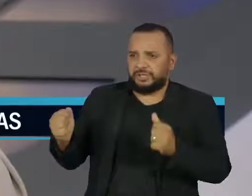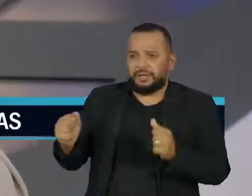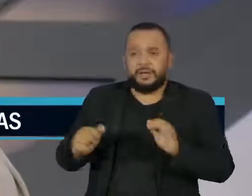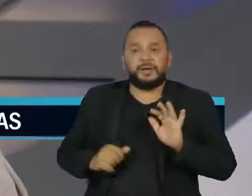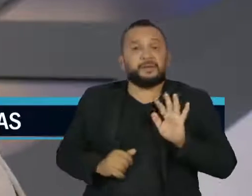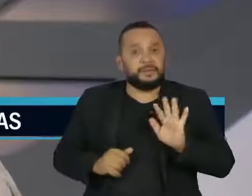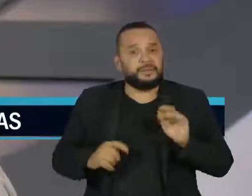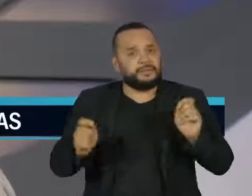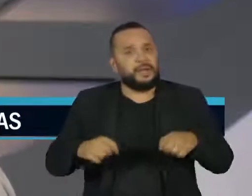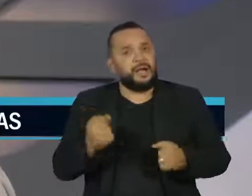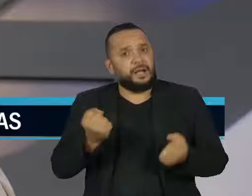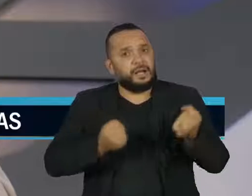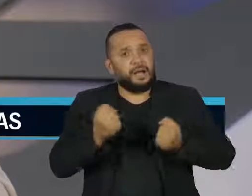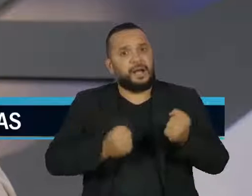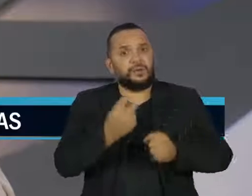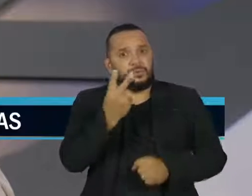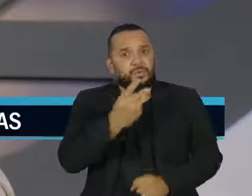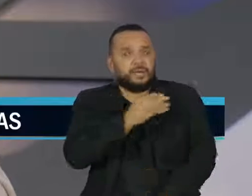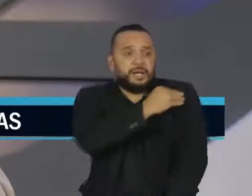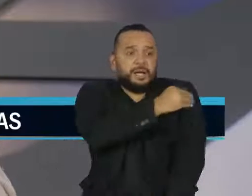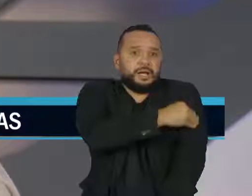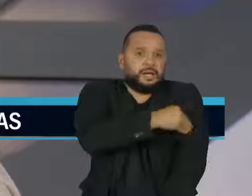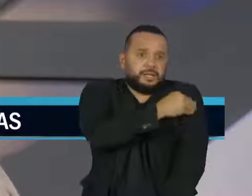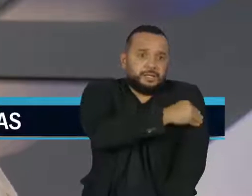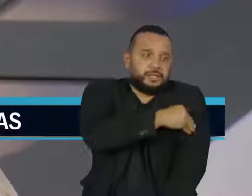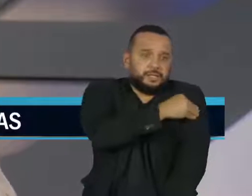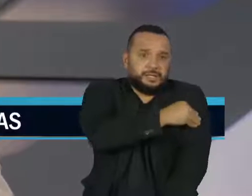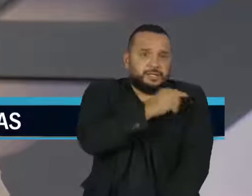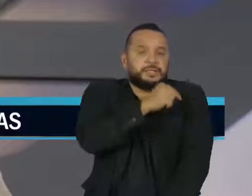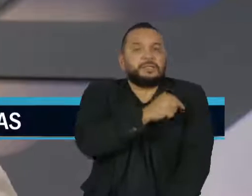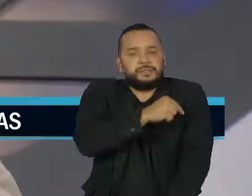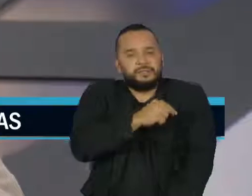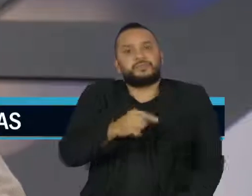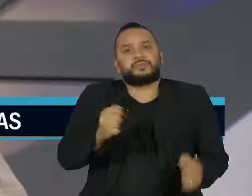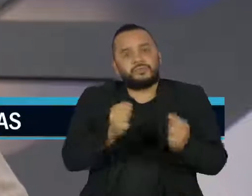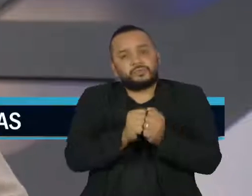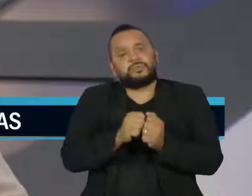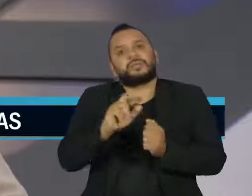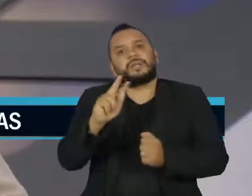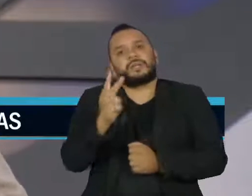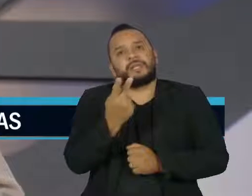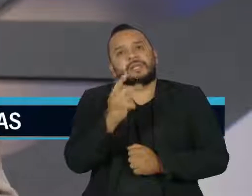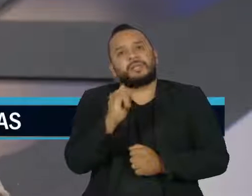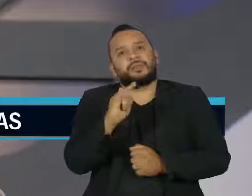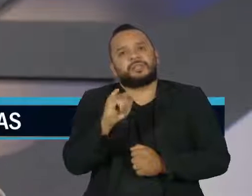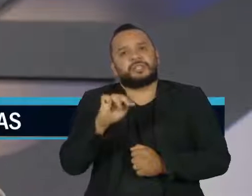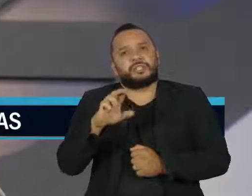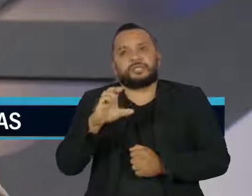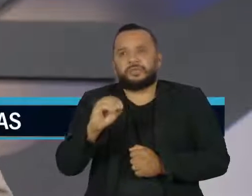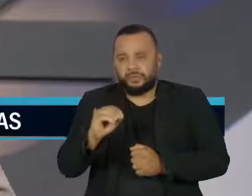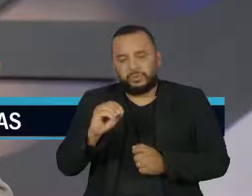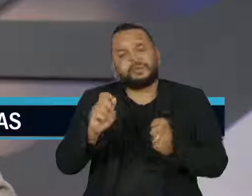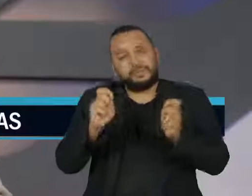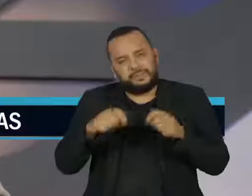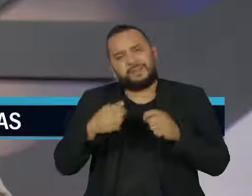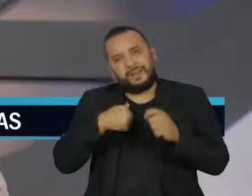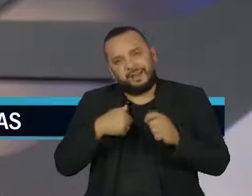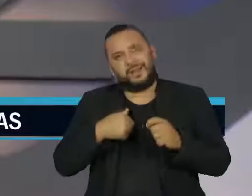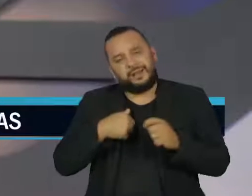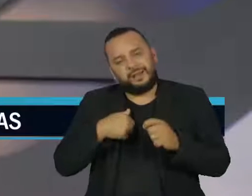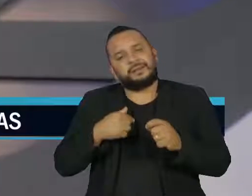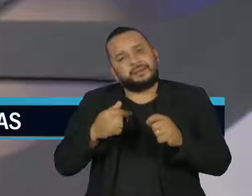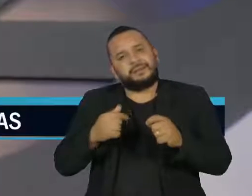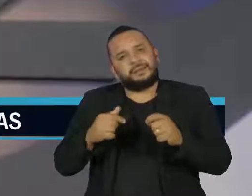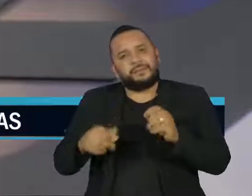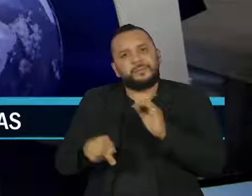carro híbrido que vai colocar etanol no tanque, o etanol vira hidrogênio e o hidrogênio alimenta a bateria. Então, eu não vou precisar carregar o meu carro elétrico